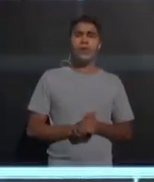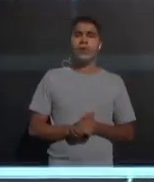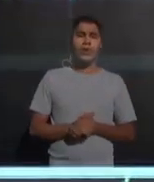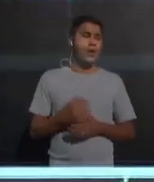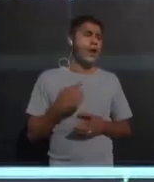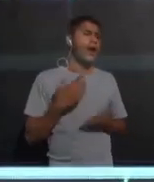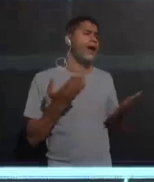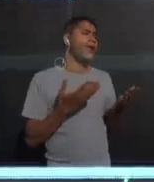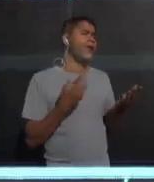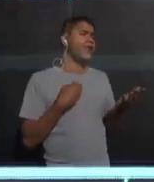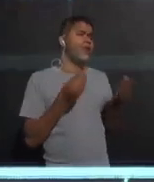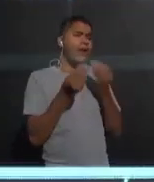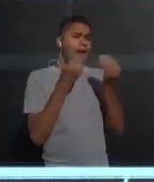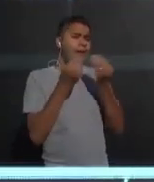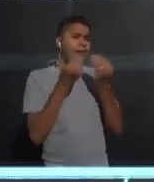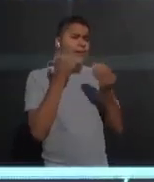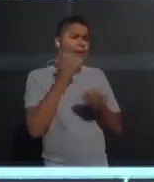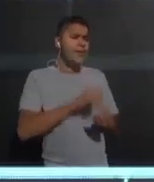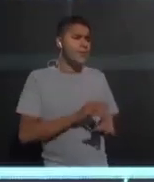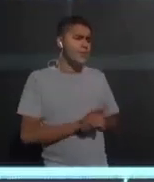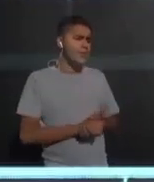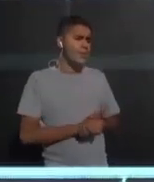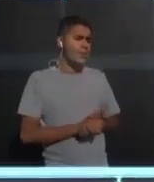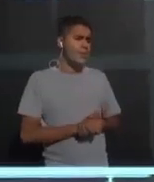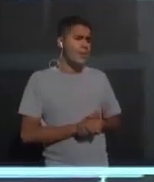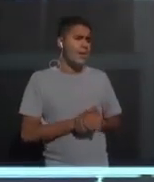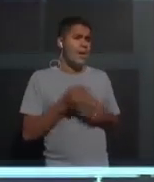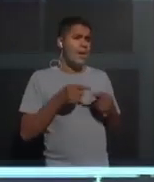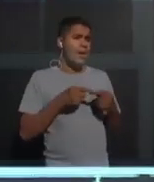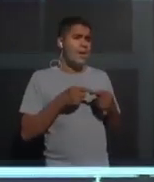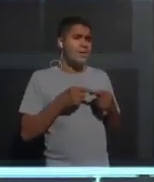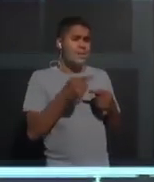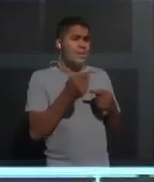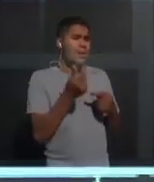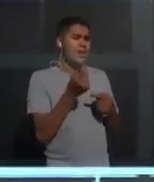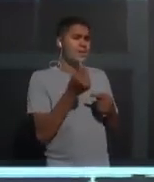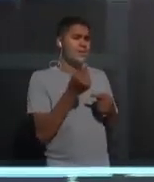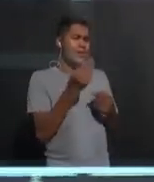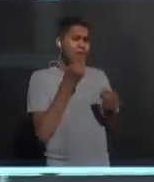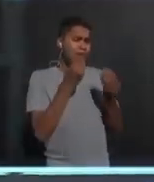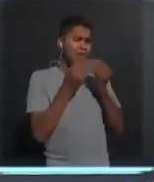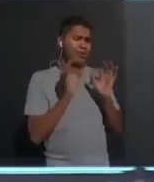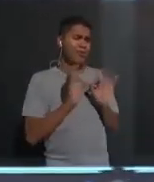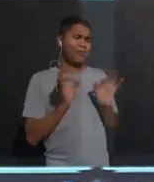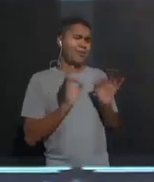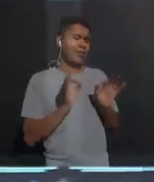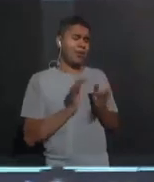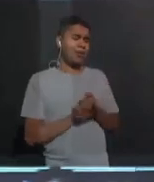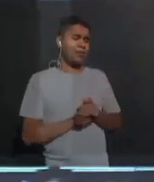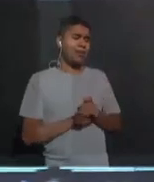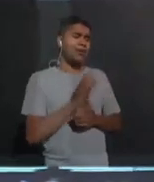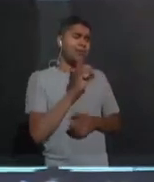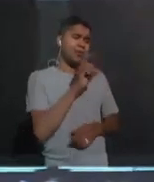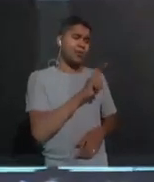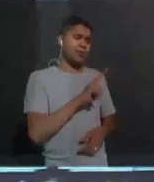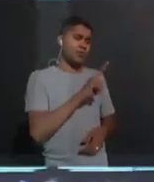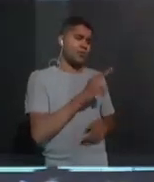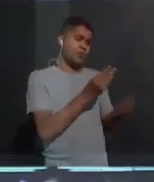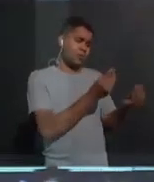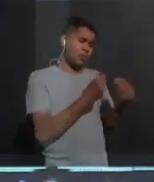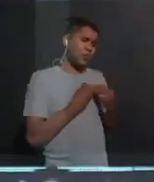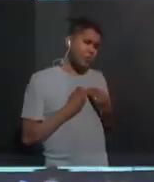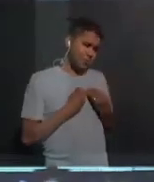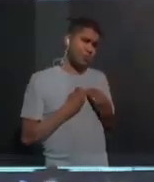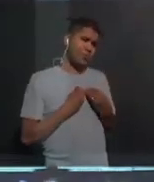agora a semana que eu estava sem dinheiro pra lanchar deus se usou pra poder me